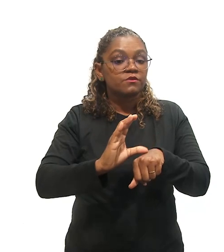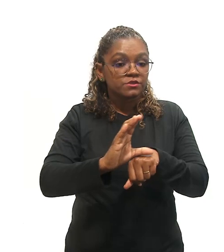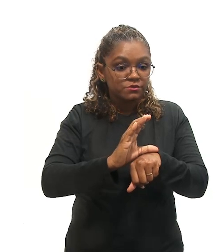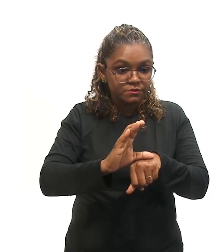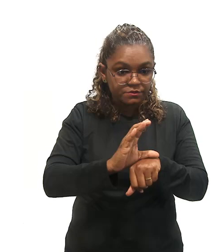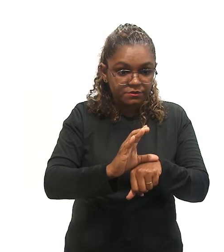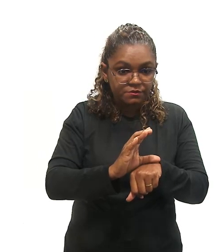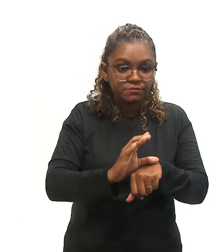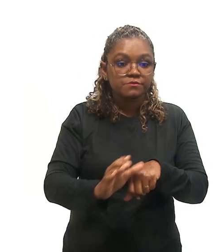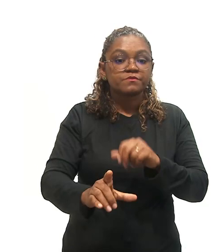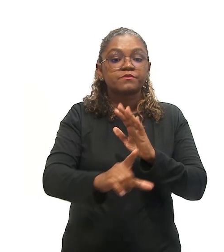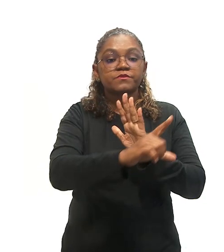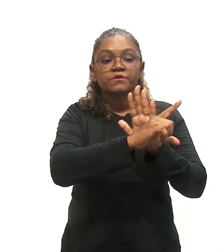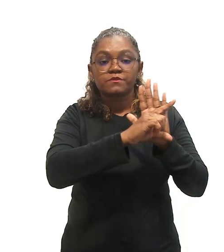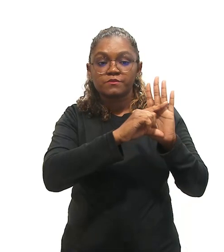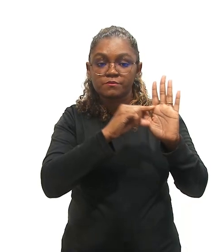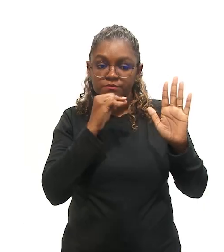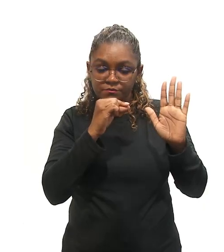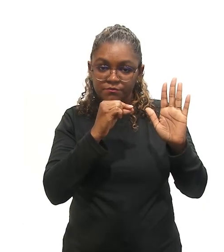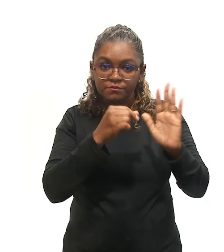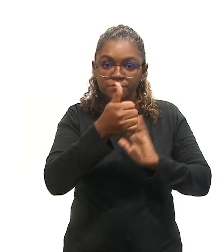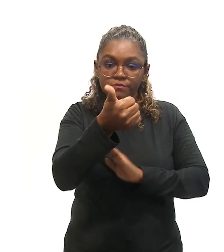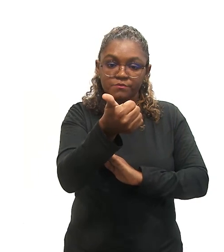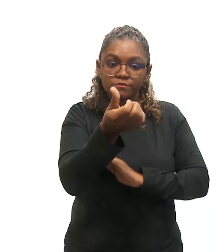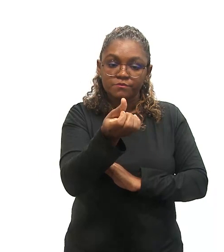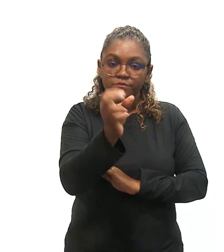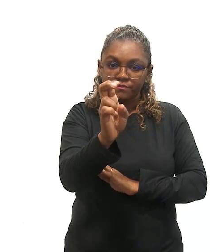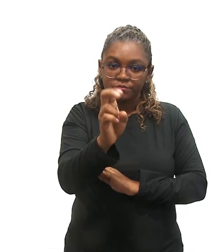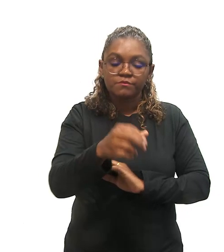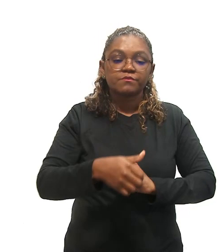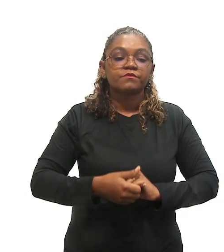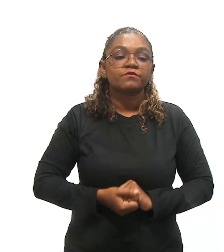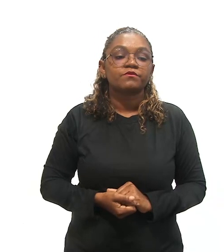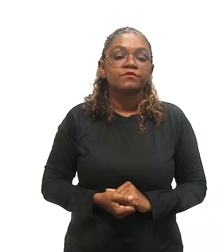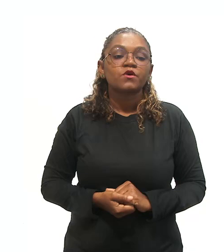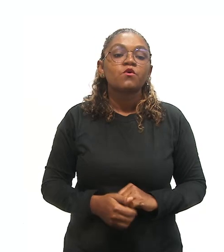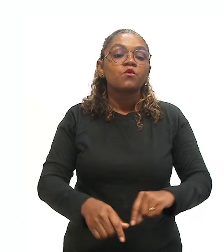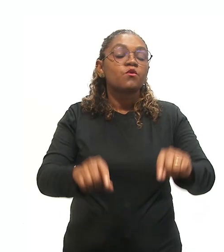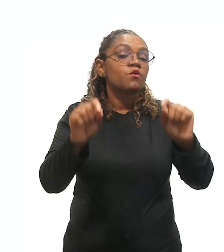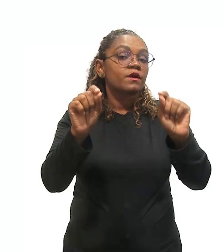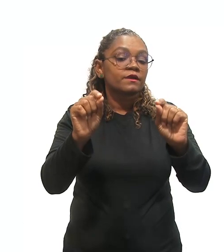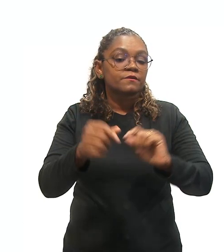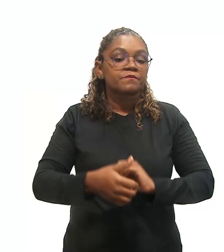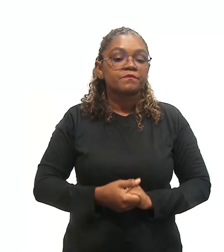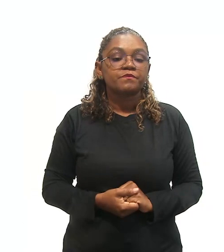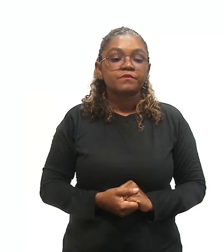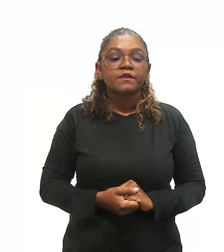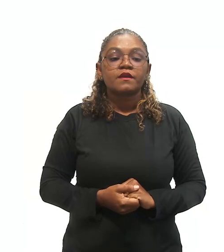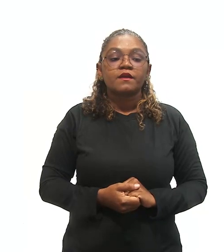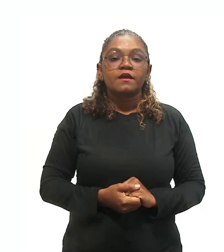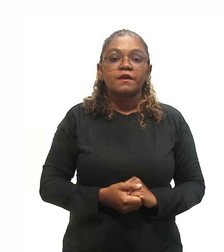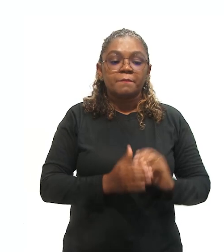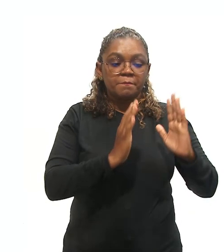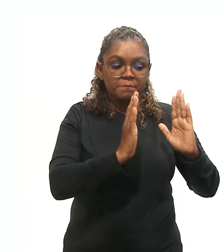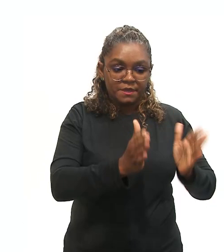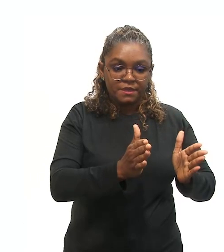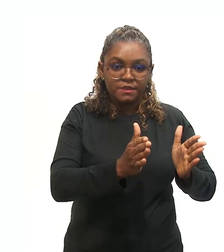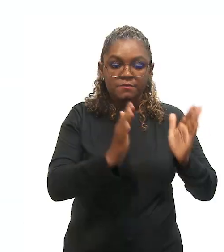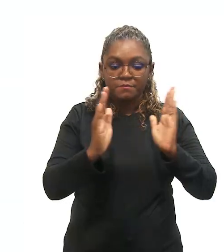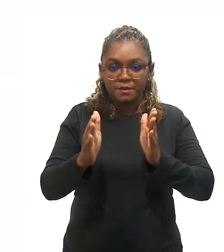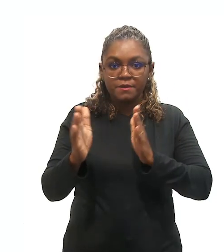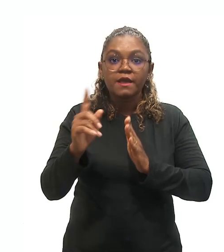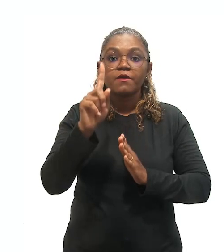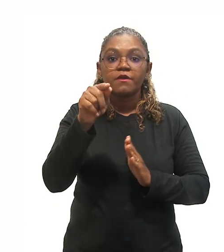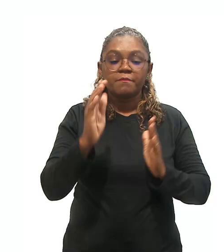Lei 101 de 2000. Esse será emitido quadrimestralmente. Veja que você nunca para de